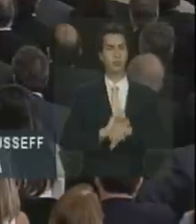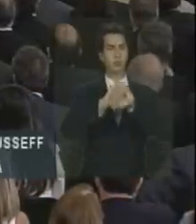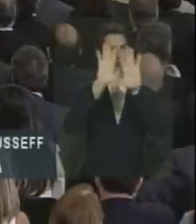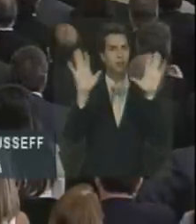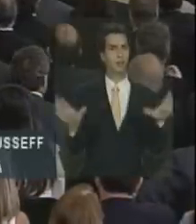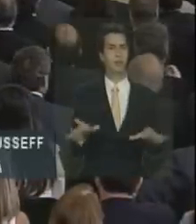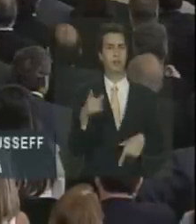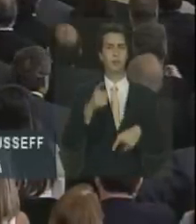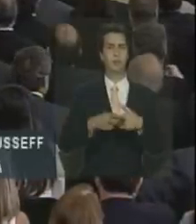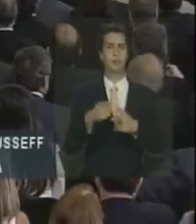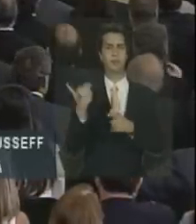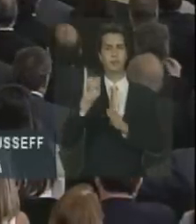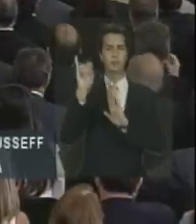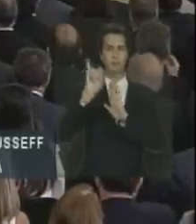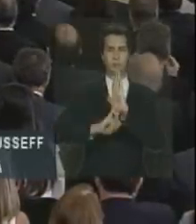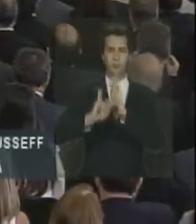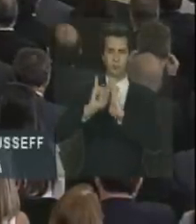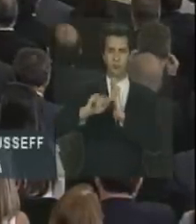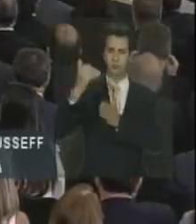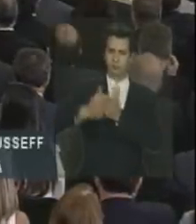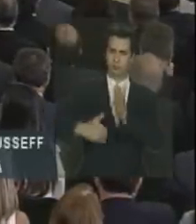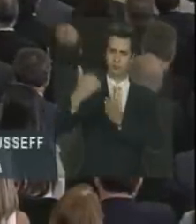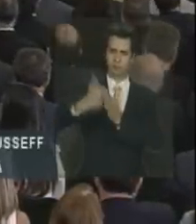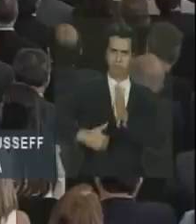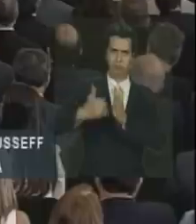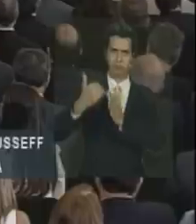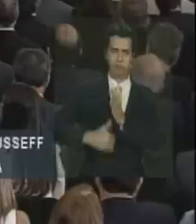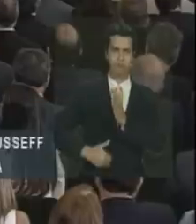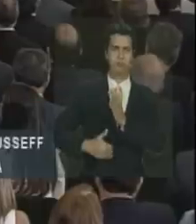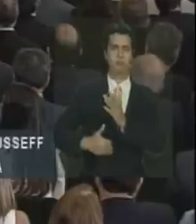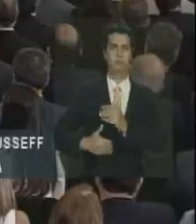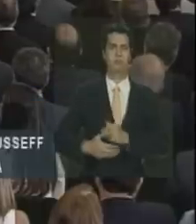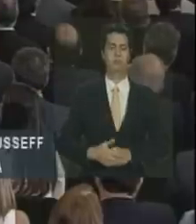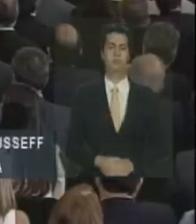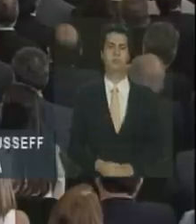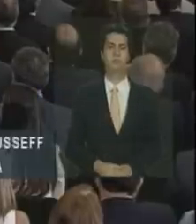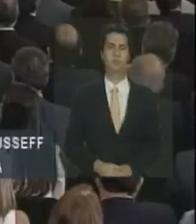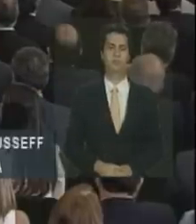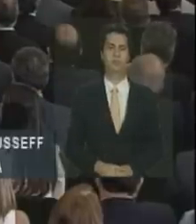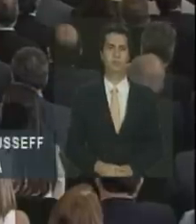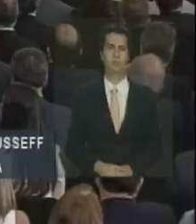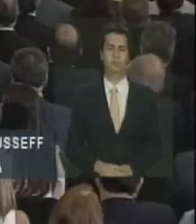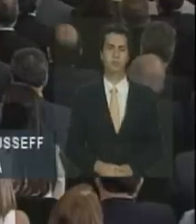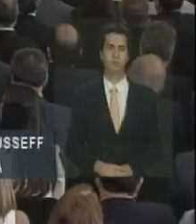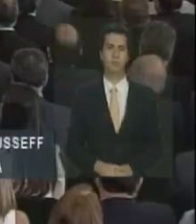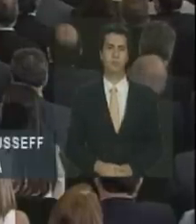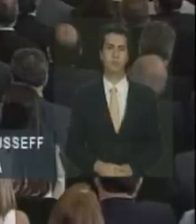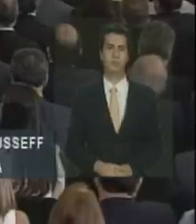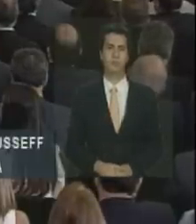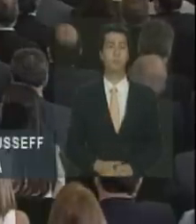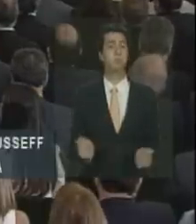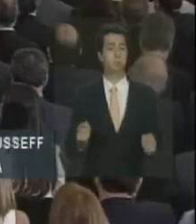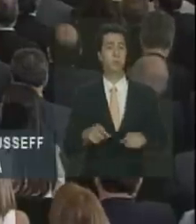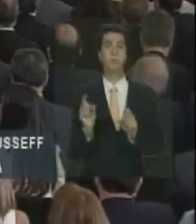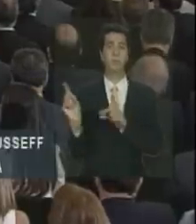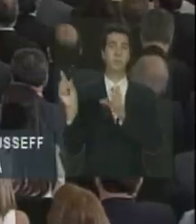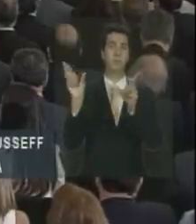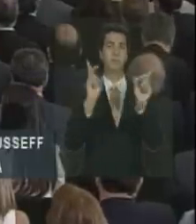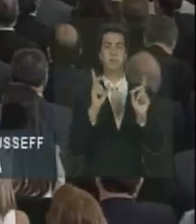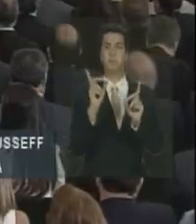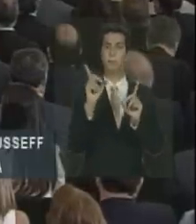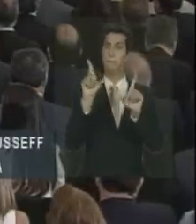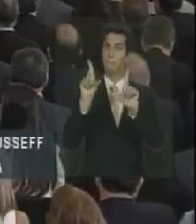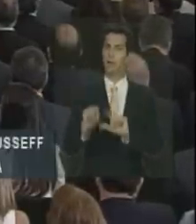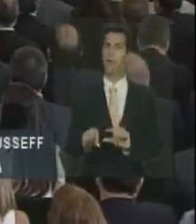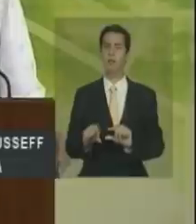uma desoneração completa das nossas exportações. Com isso, nós definimos uma forma de